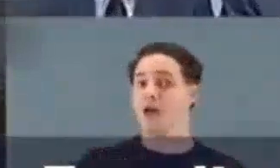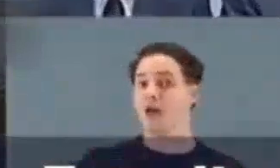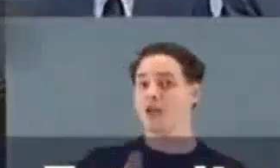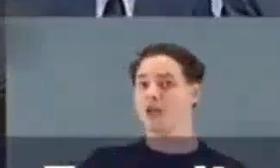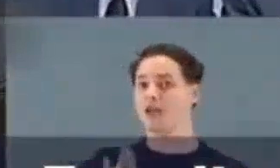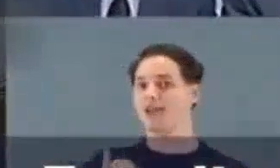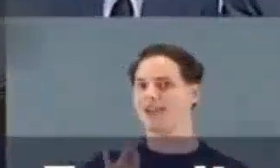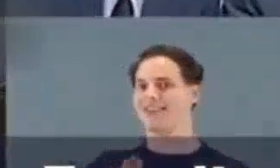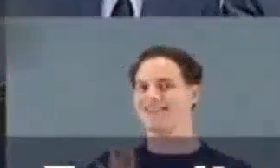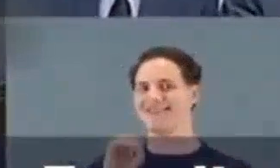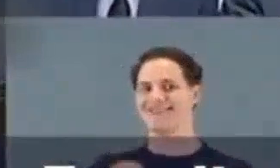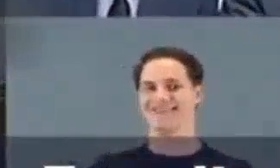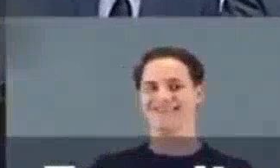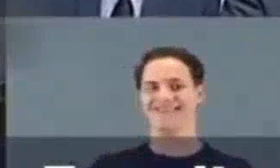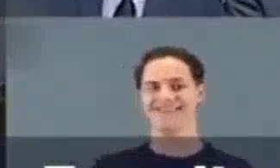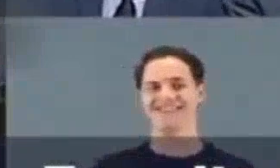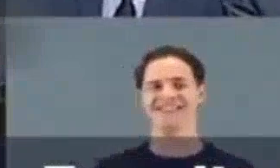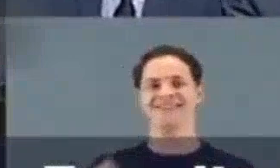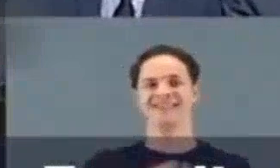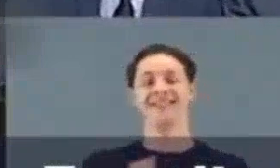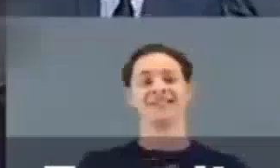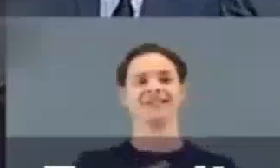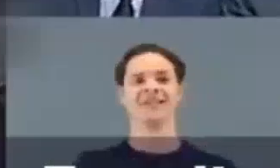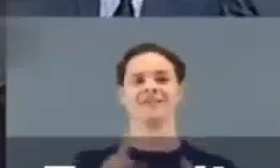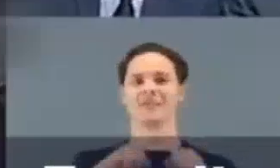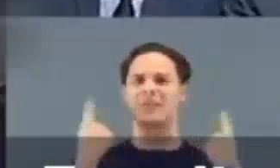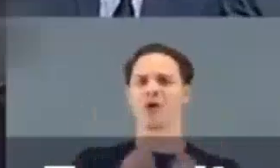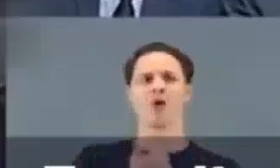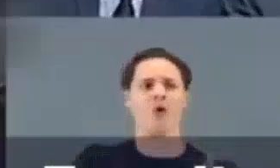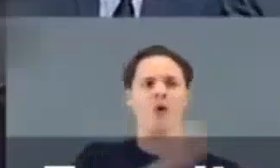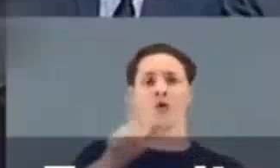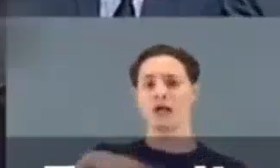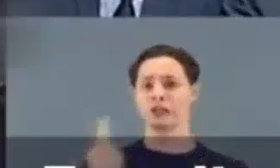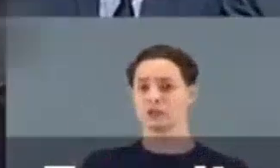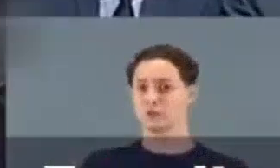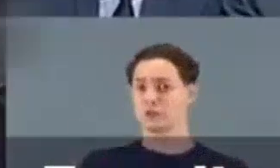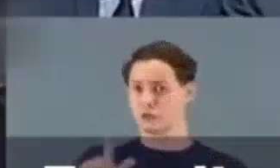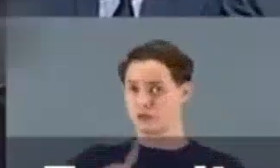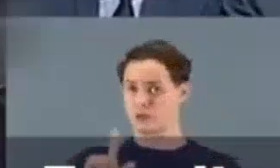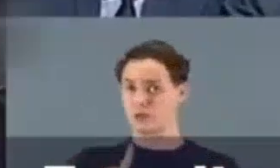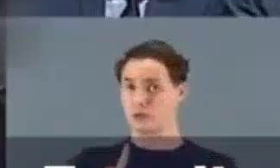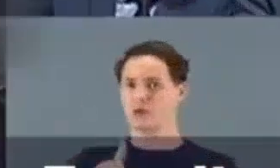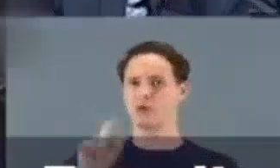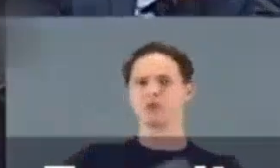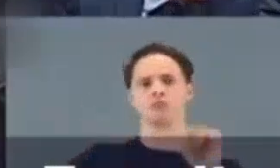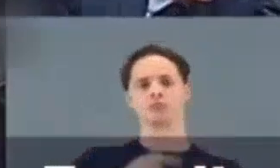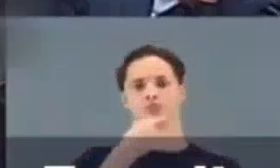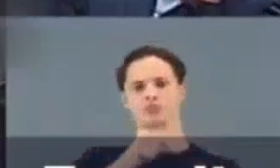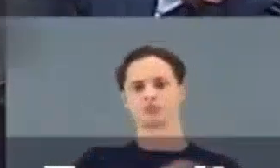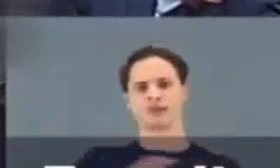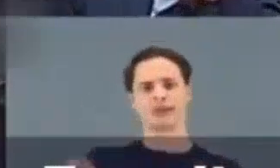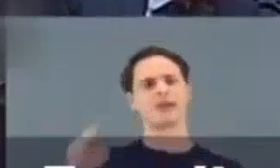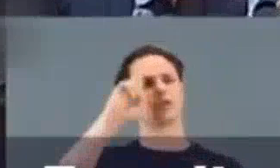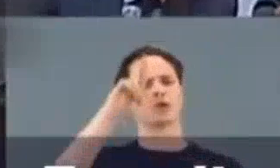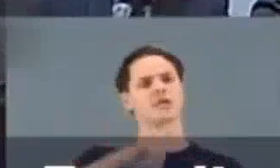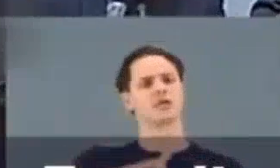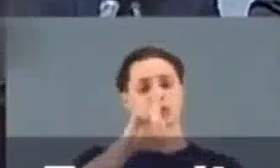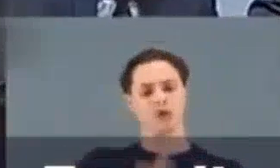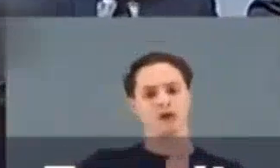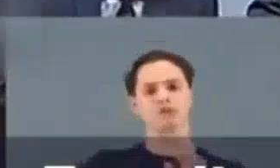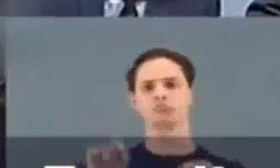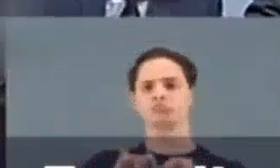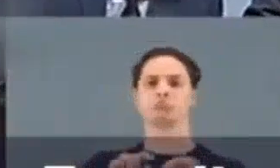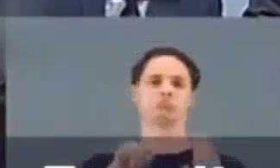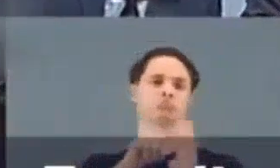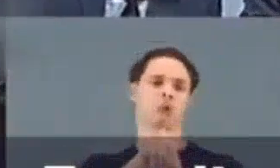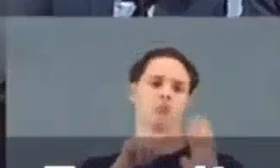depois, nessa audiência e em outras tantas que teremos, os senhores também terão direito de fazer